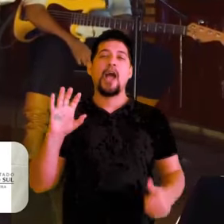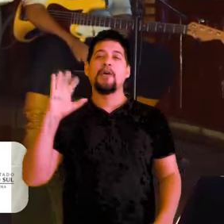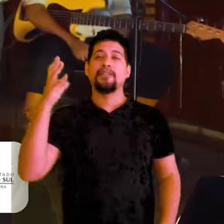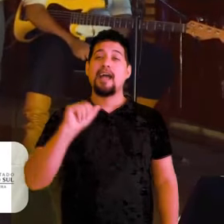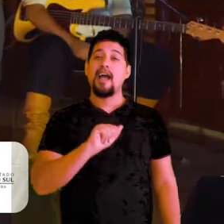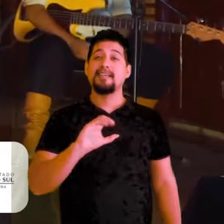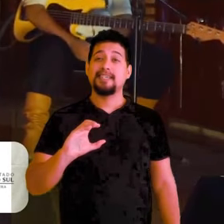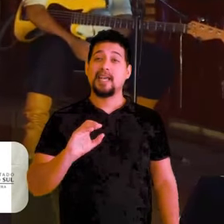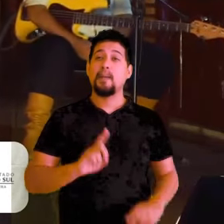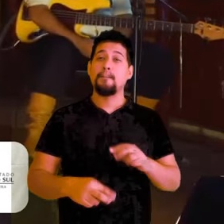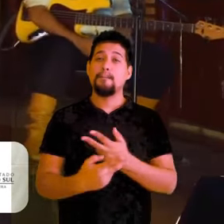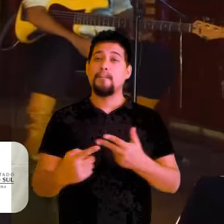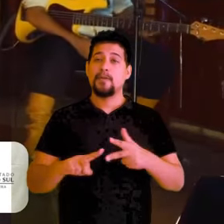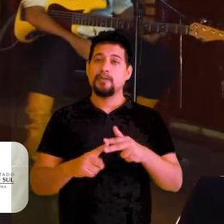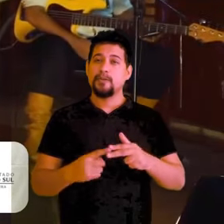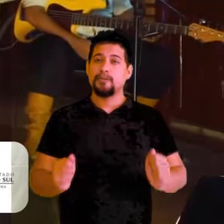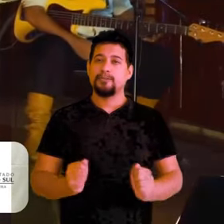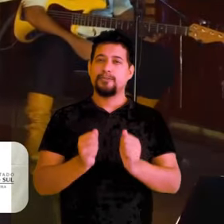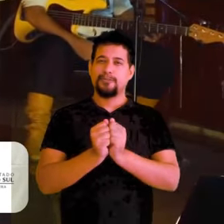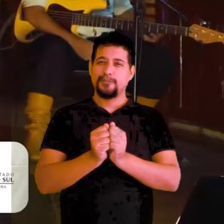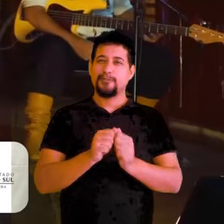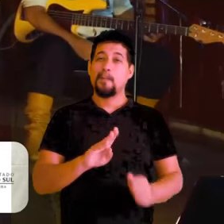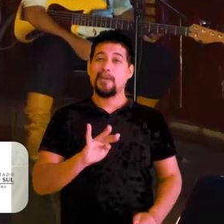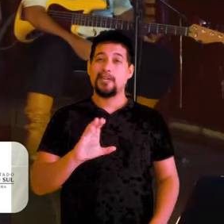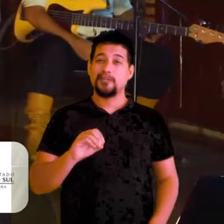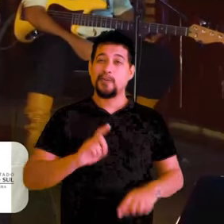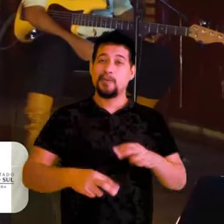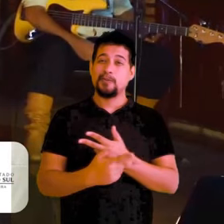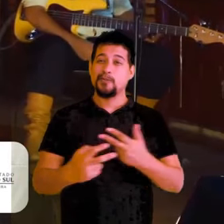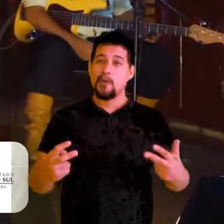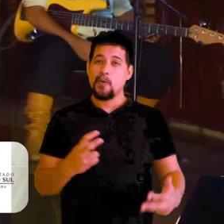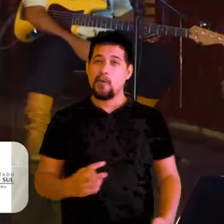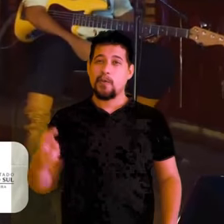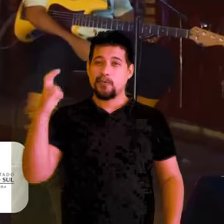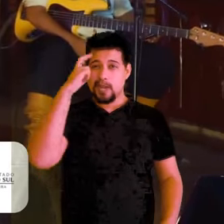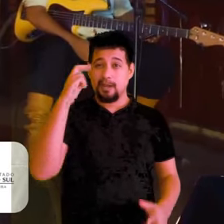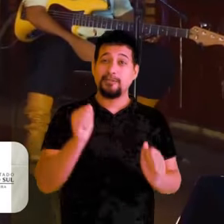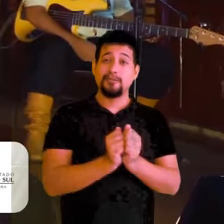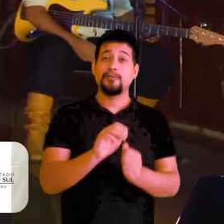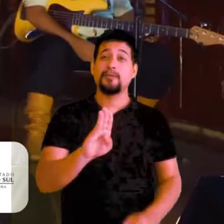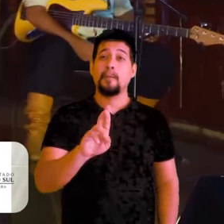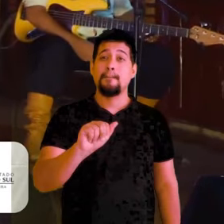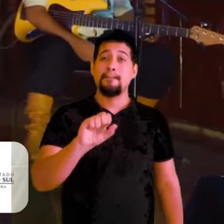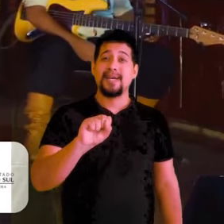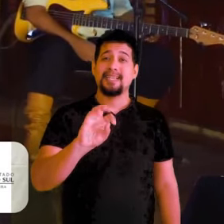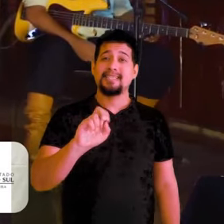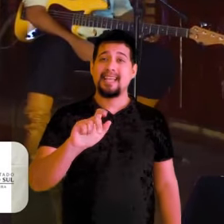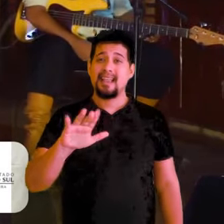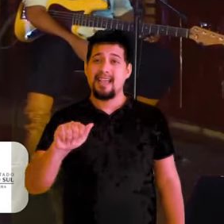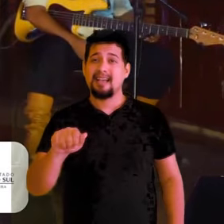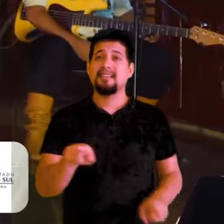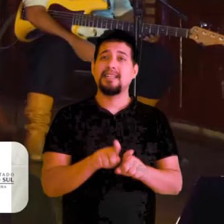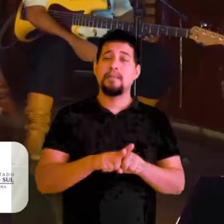está sendo realizado pela AC Produções, em parceria com o Bicho Produção Cultural, com patrocínio da Brastelha,